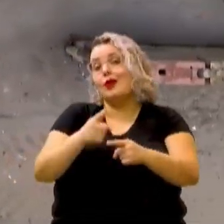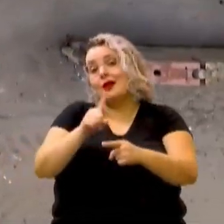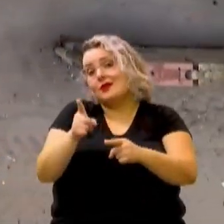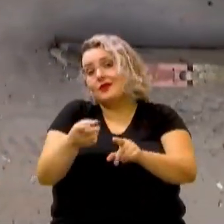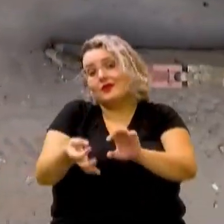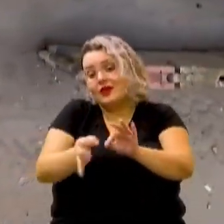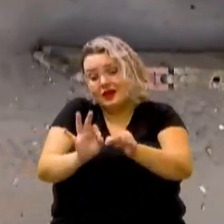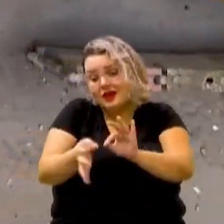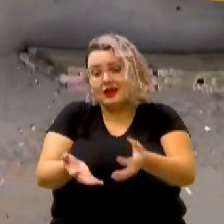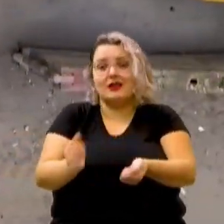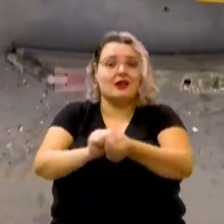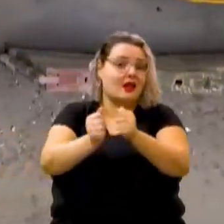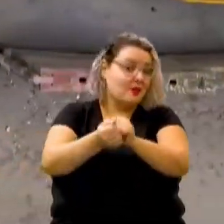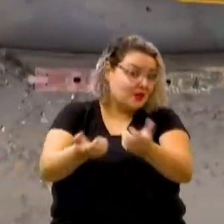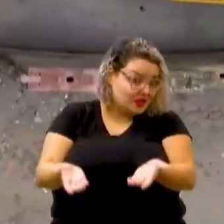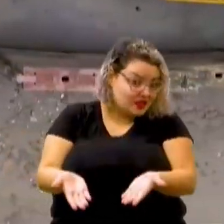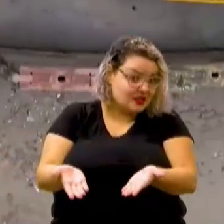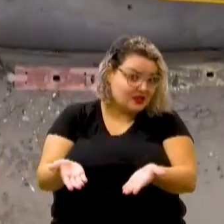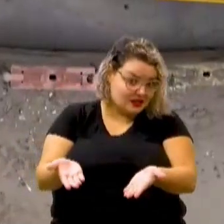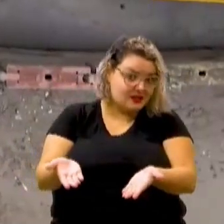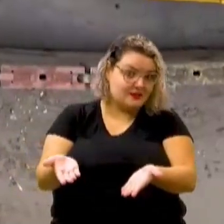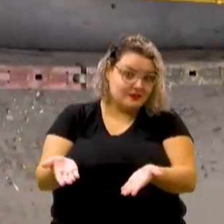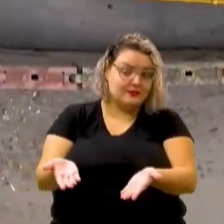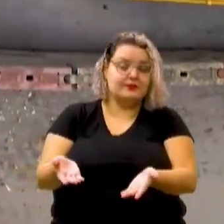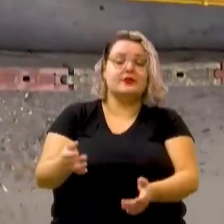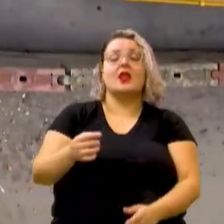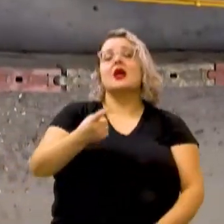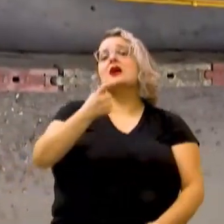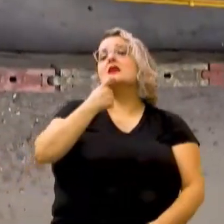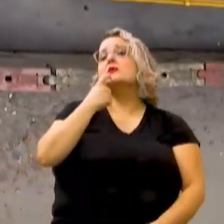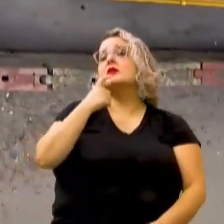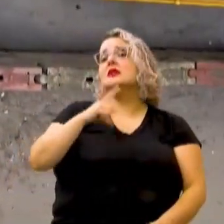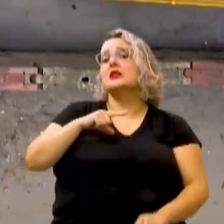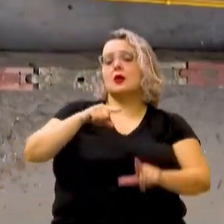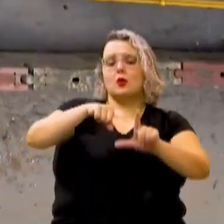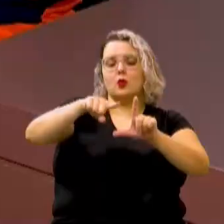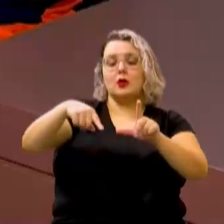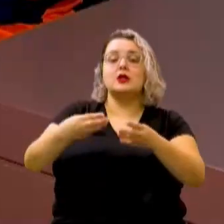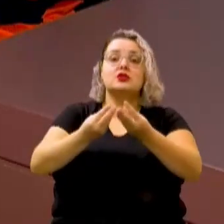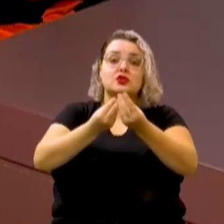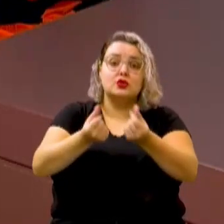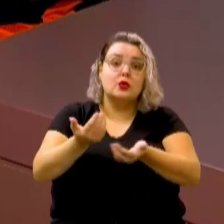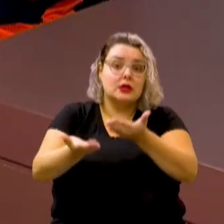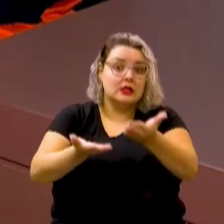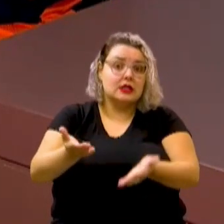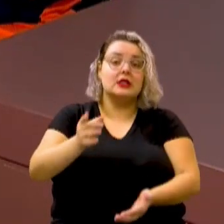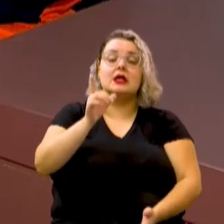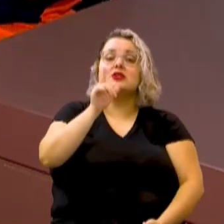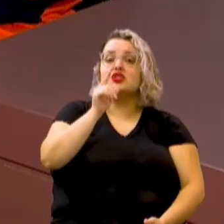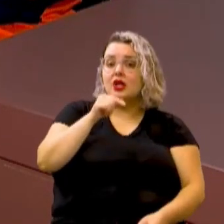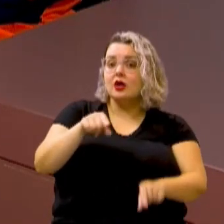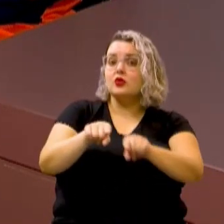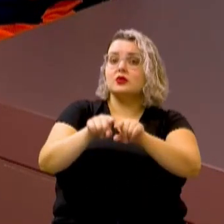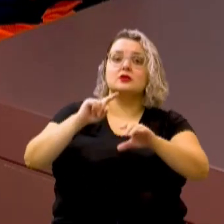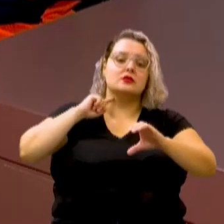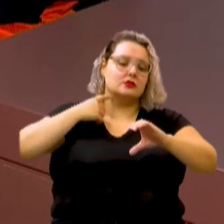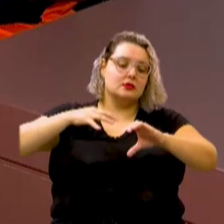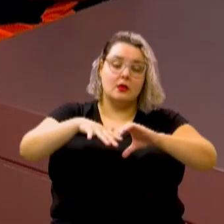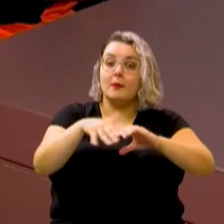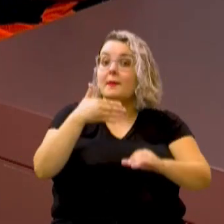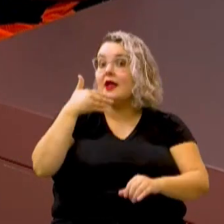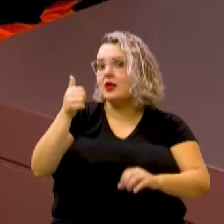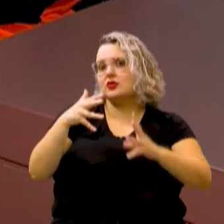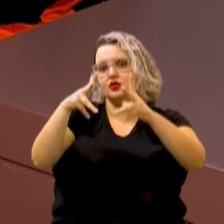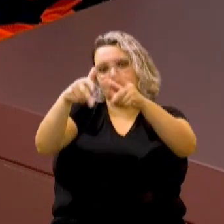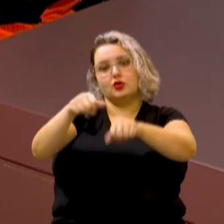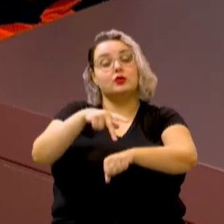elas não foram projetadas mesmo para isso. Campinas tem um índice de qualidade de tratamento de água e de esgoto dos melhores